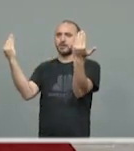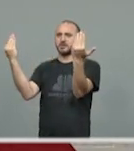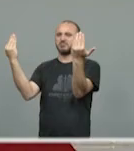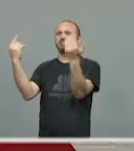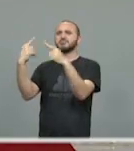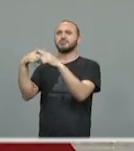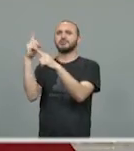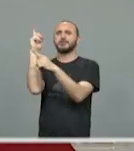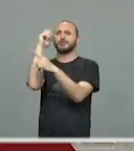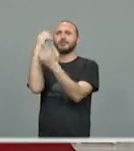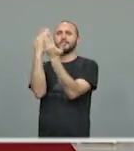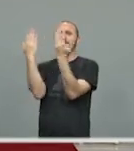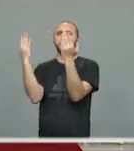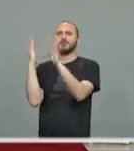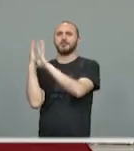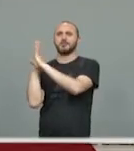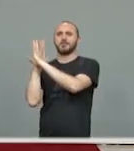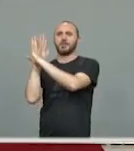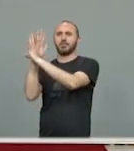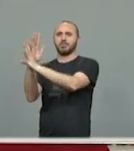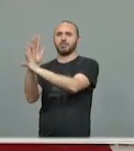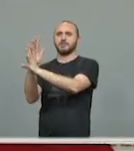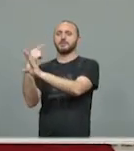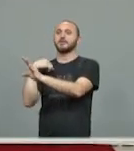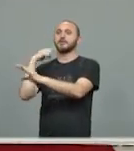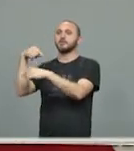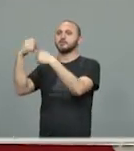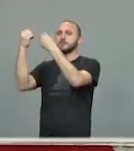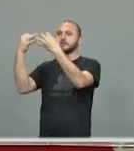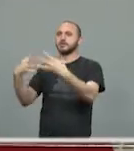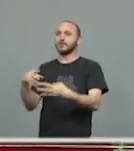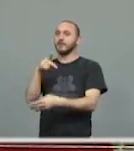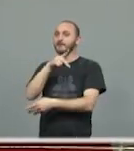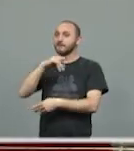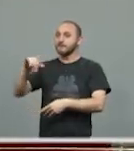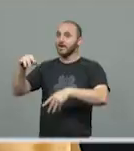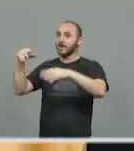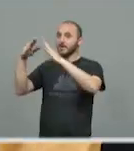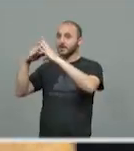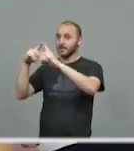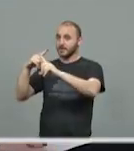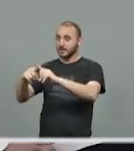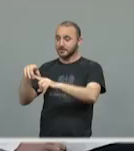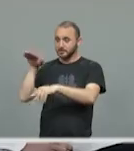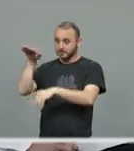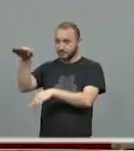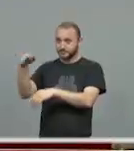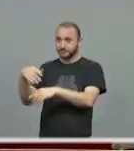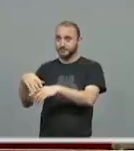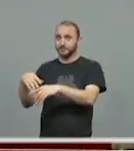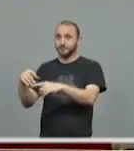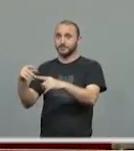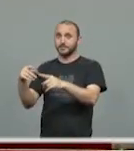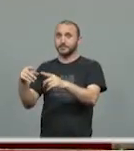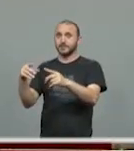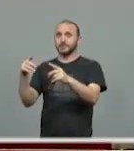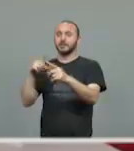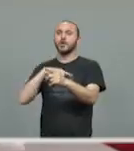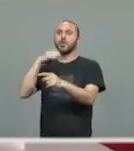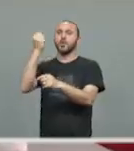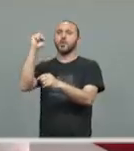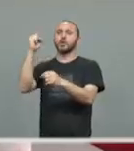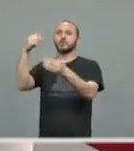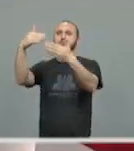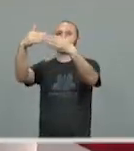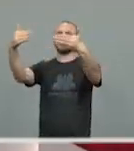difícil, e falo, ó, depois eu explico, você vai na igreja, tem, a igreja ela é octogonal, ela tem